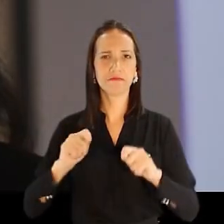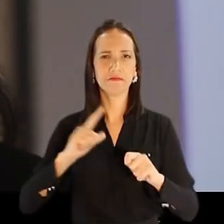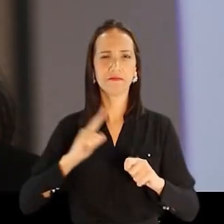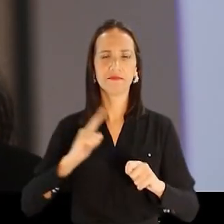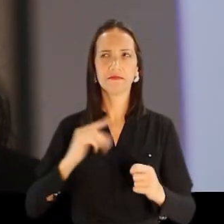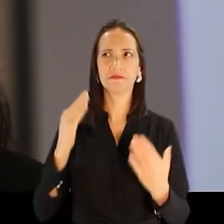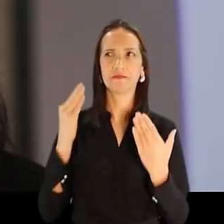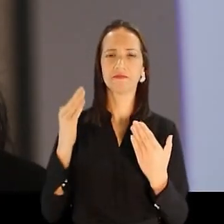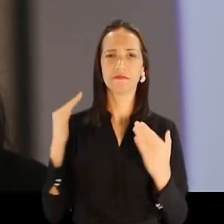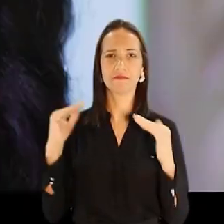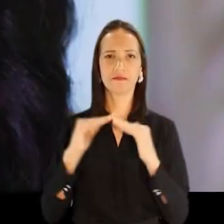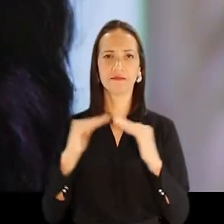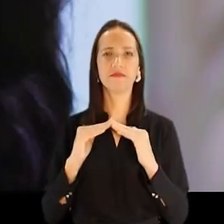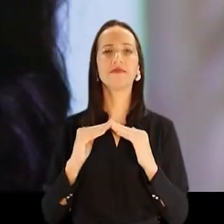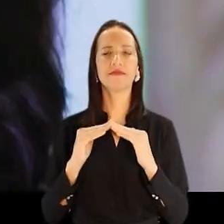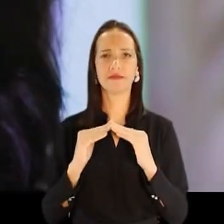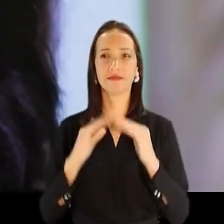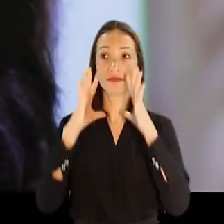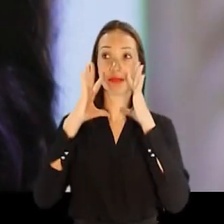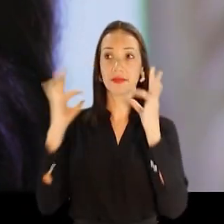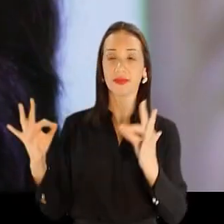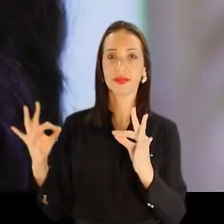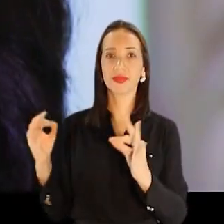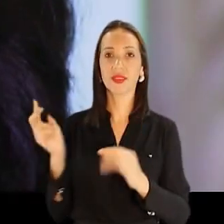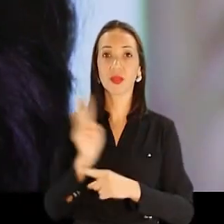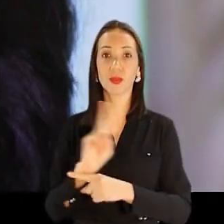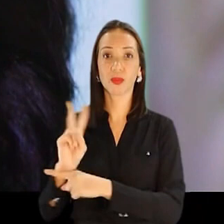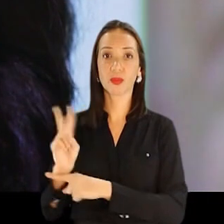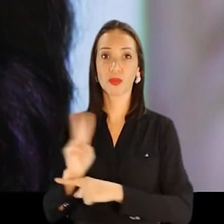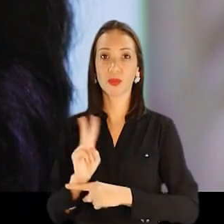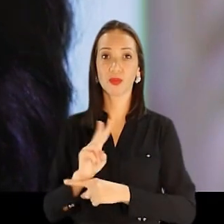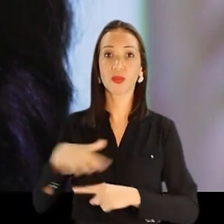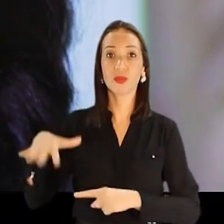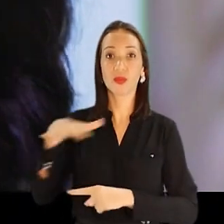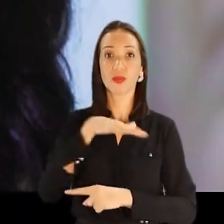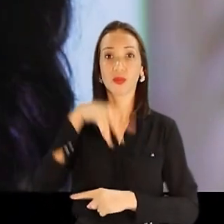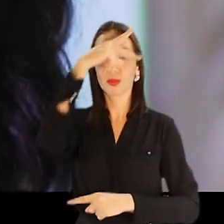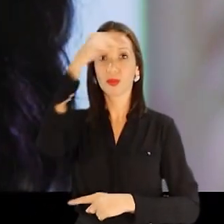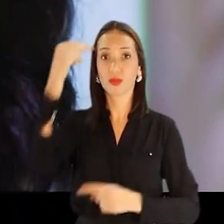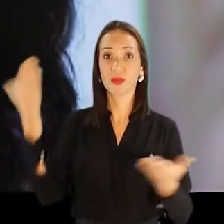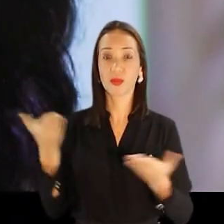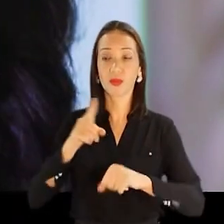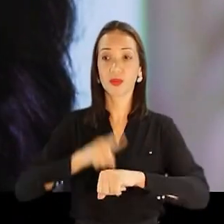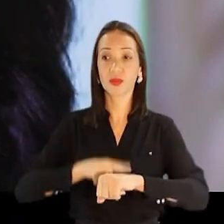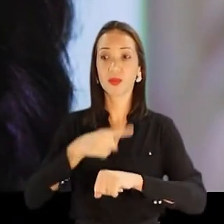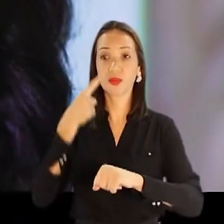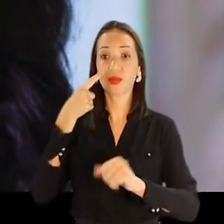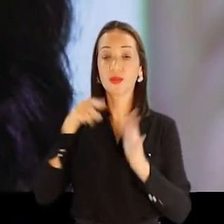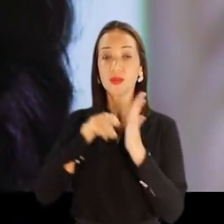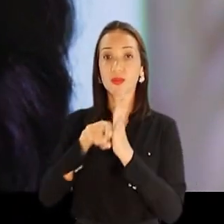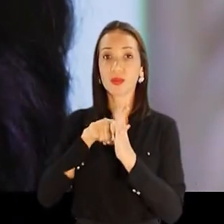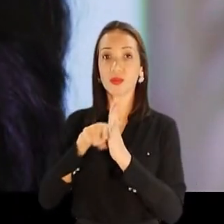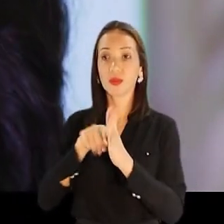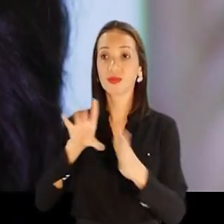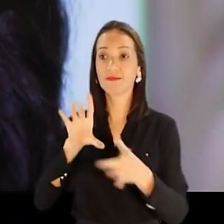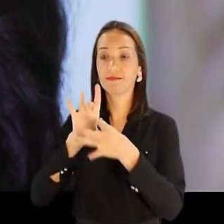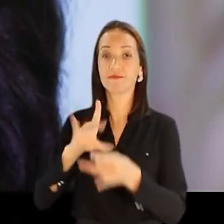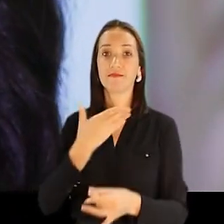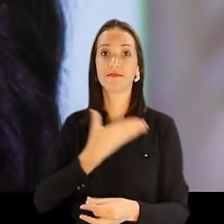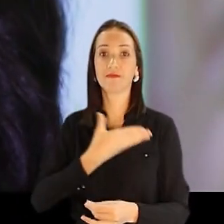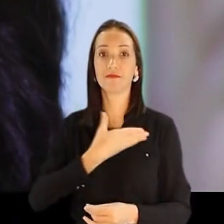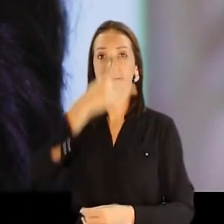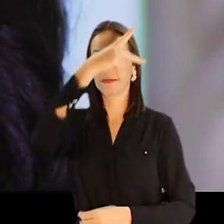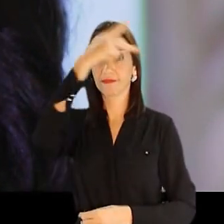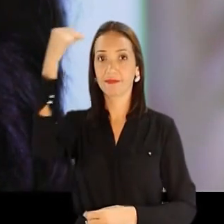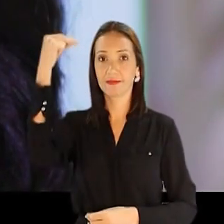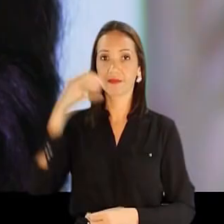Pode ser só mais uma coincidência, mas isso chamou a atenção da Controladoria Geral do município, que neste momento está apurando a natureza desse vínculo dos